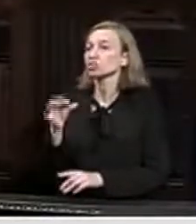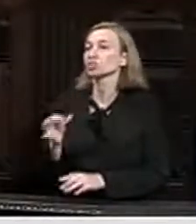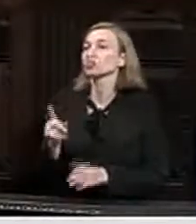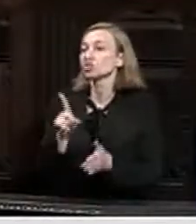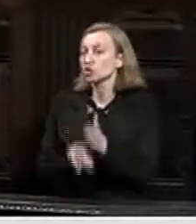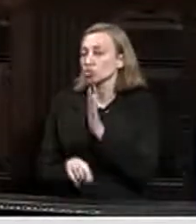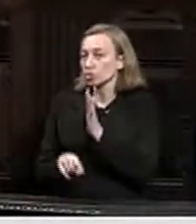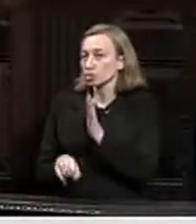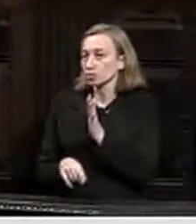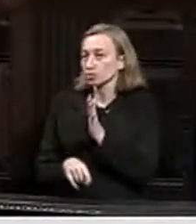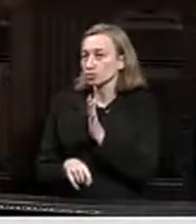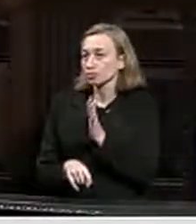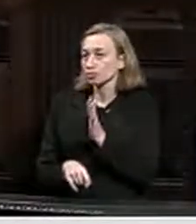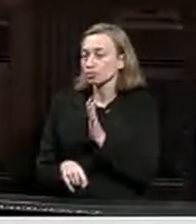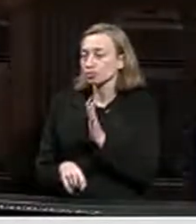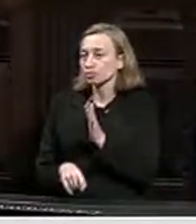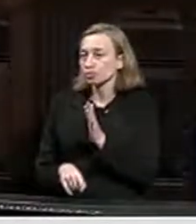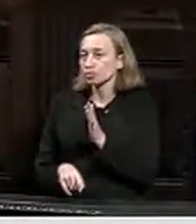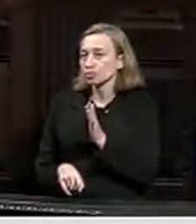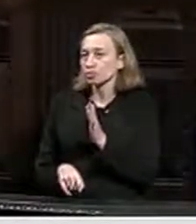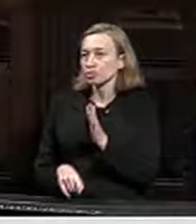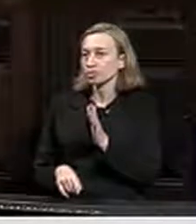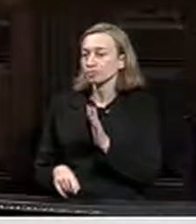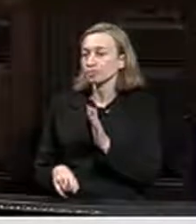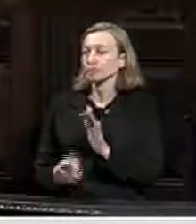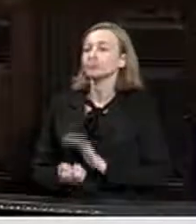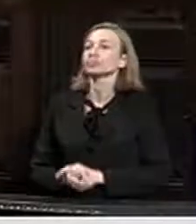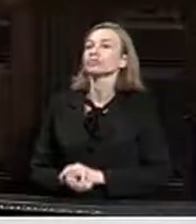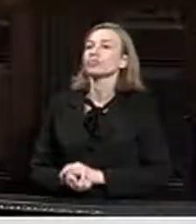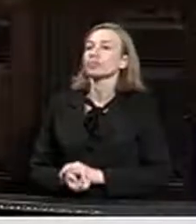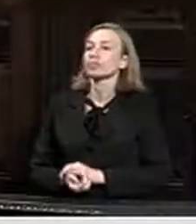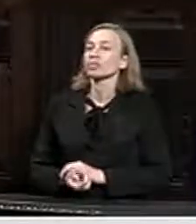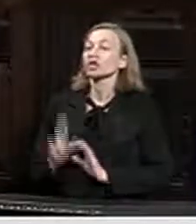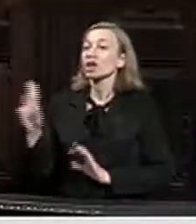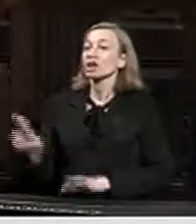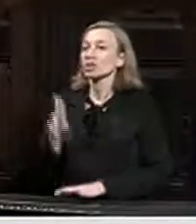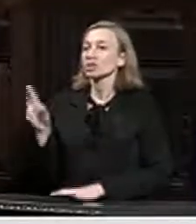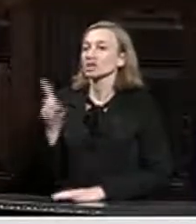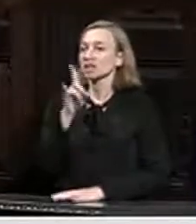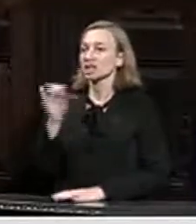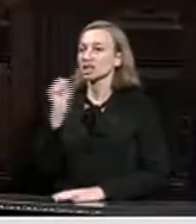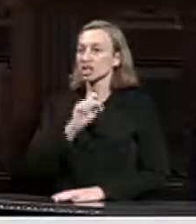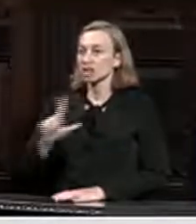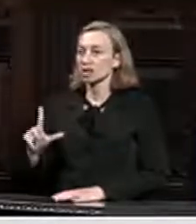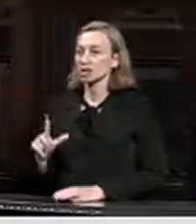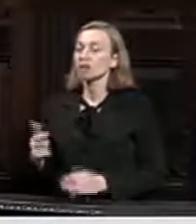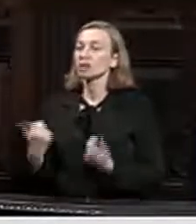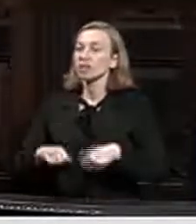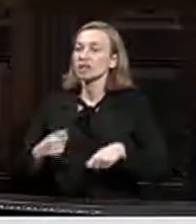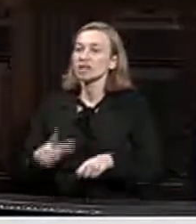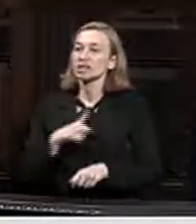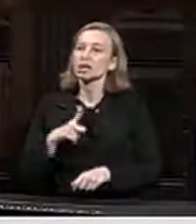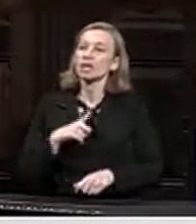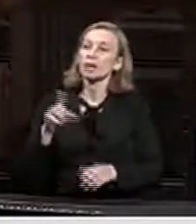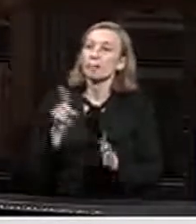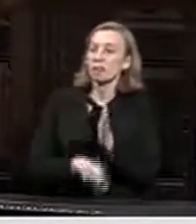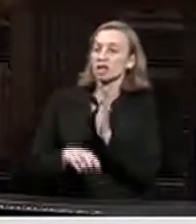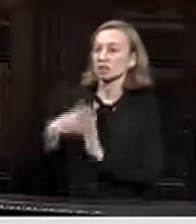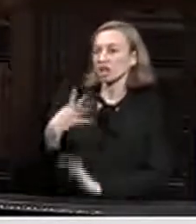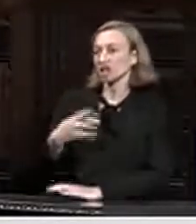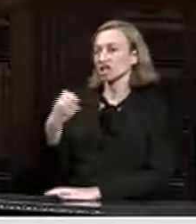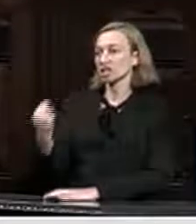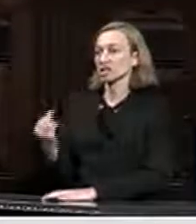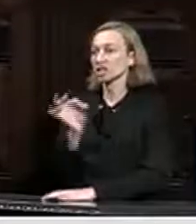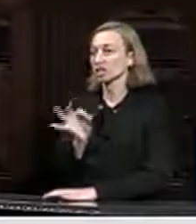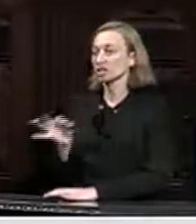ICMS adicional. Então, o consumidor de diesel no Rio de Janeiro tem que ter menos 46 centavos, que é que